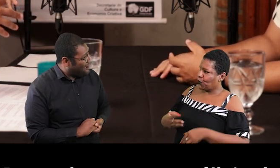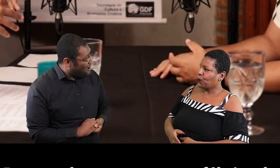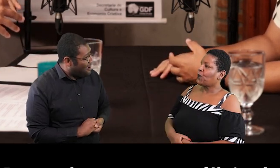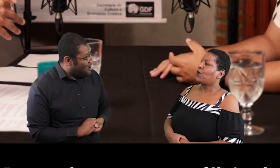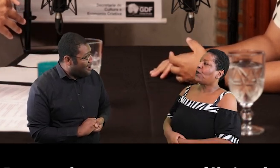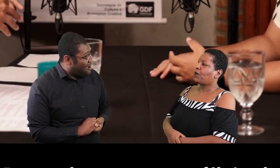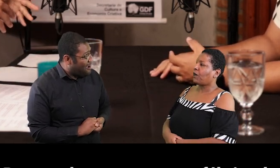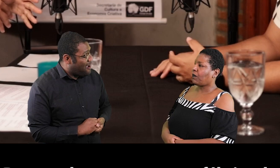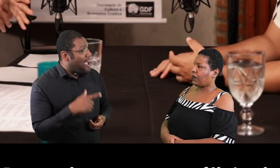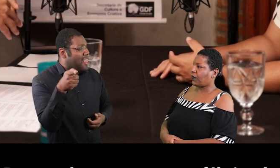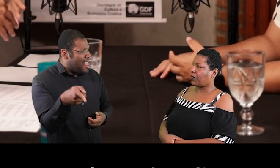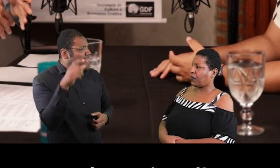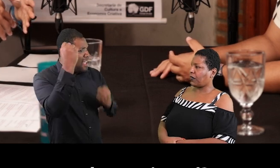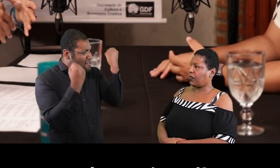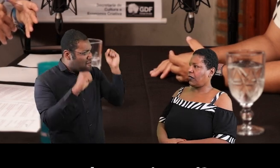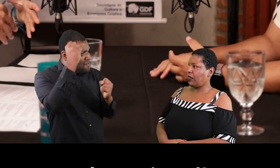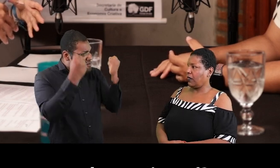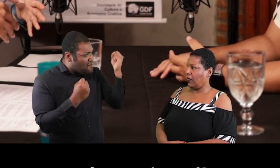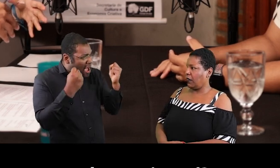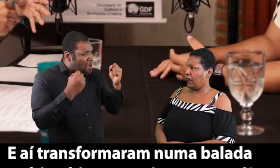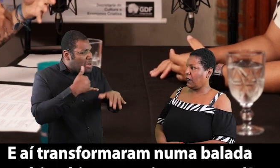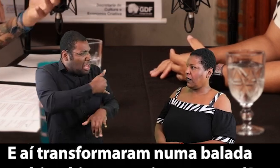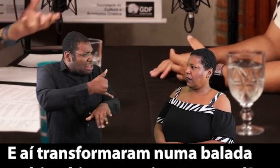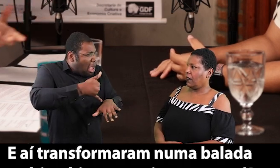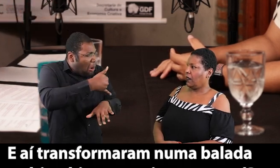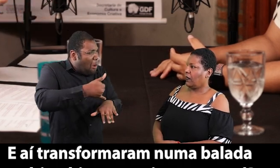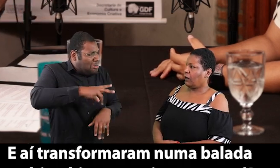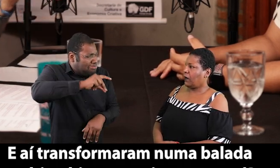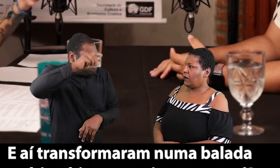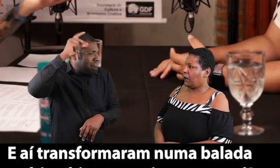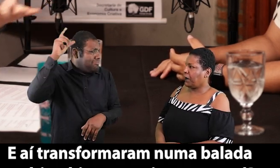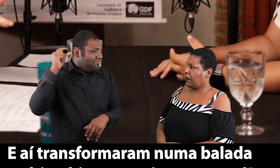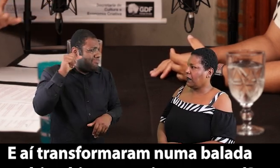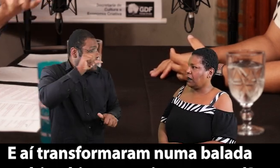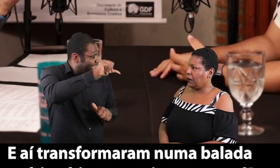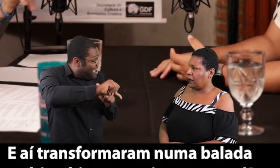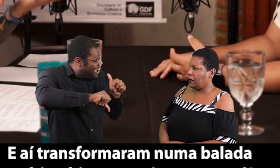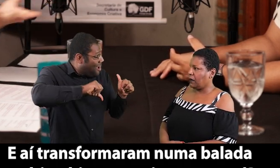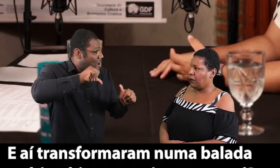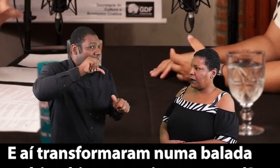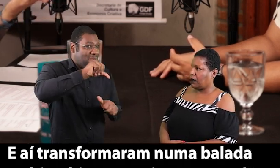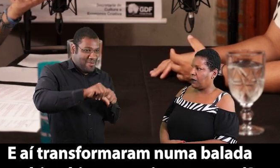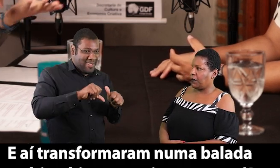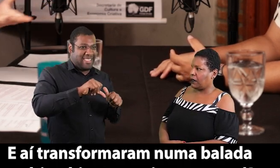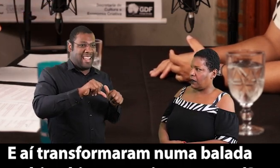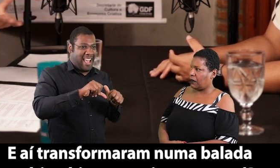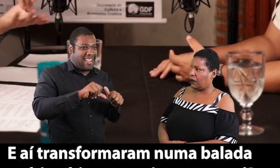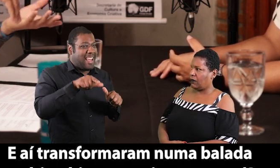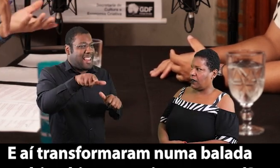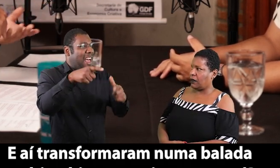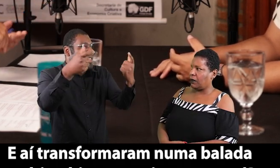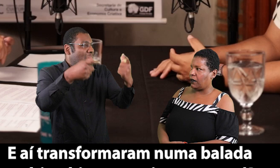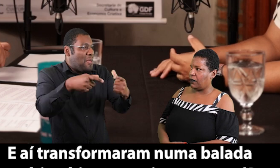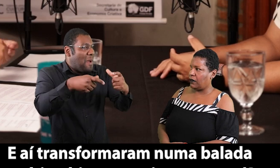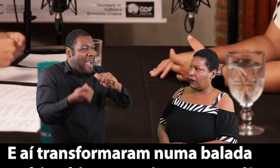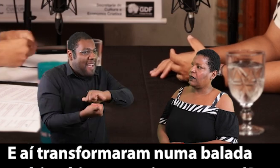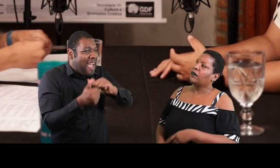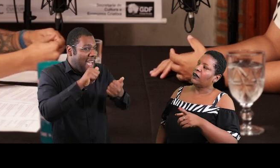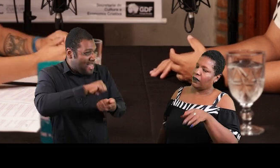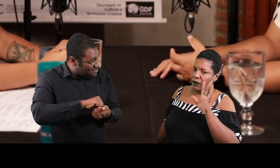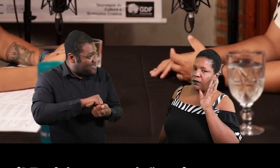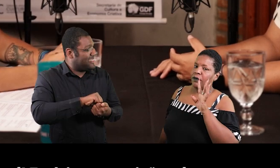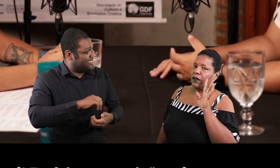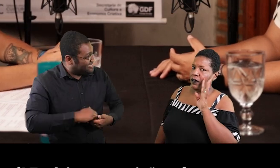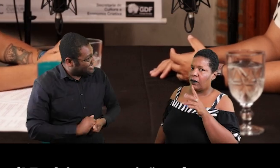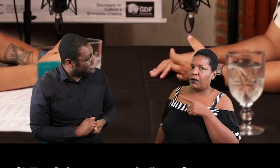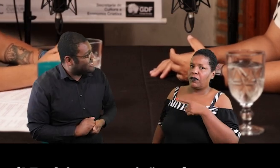uma fábrica de óleo, eu acho, antiga, né? É. E aí transformaram numa balada multi-ambientes, assim, né? Bem legal, assim. Massa, né?